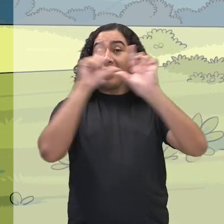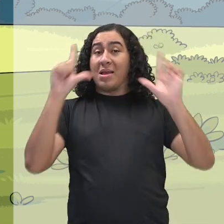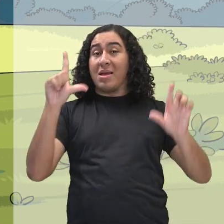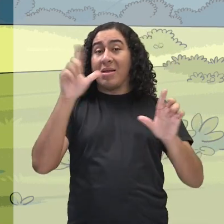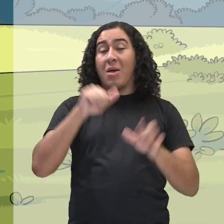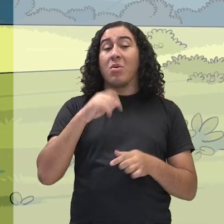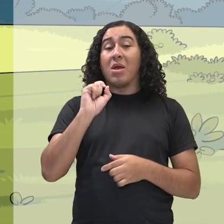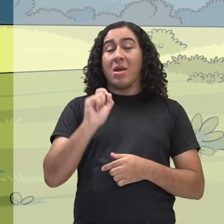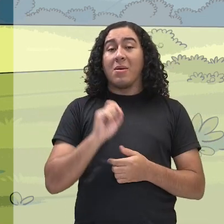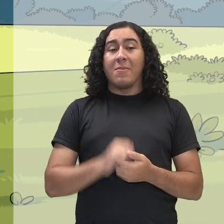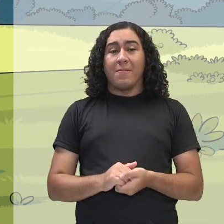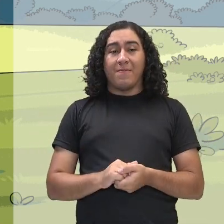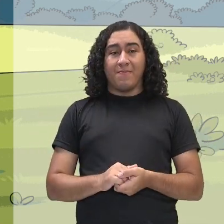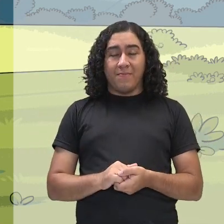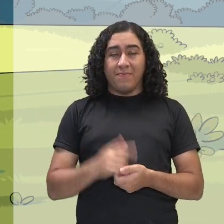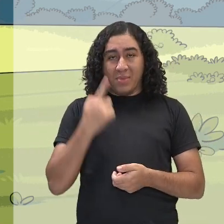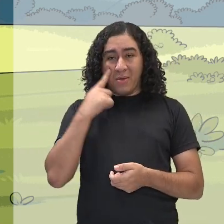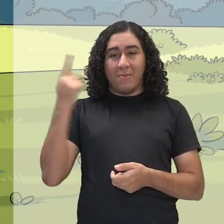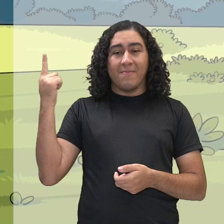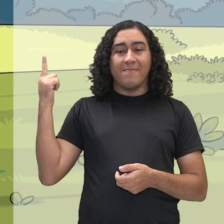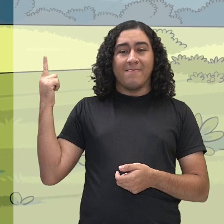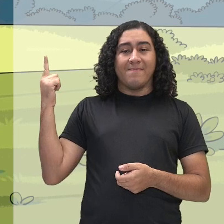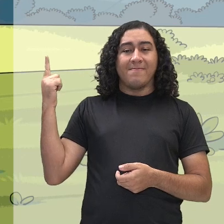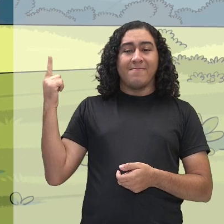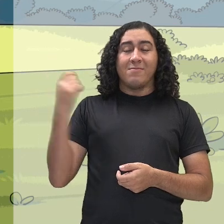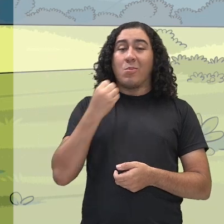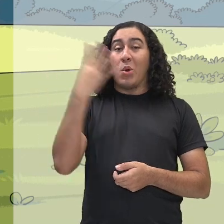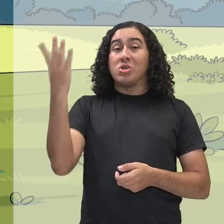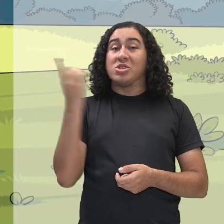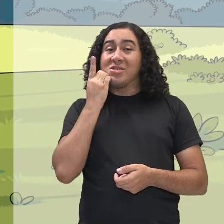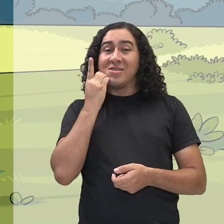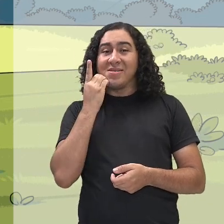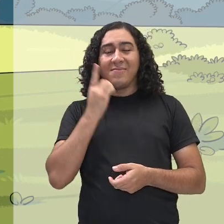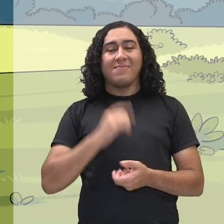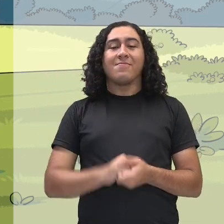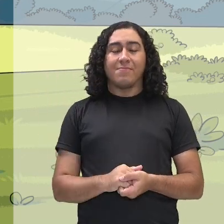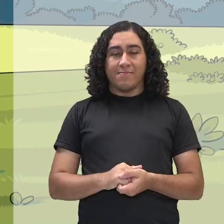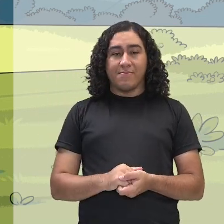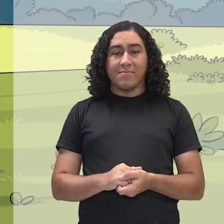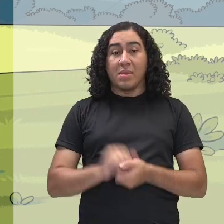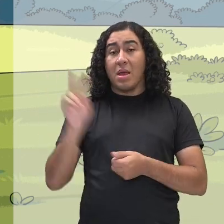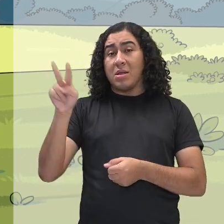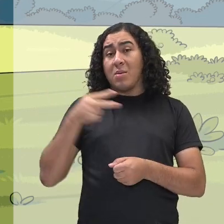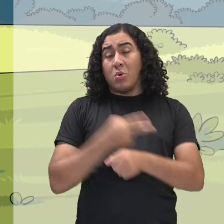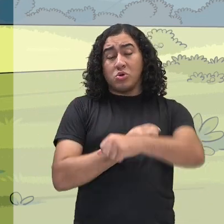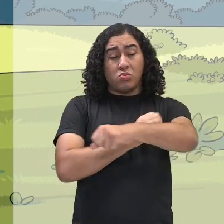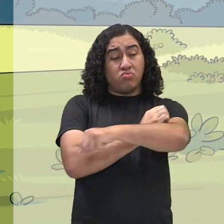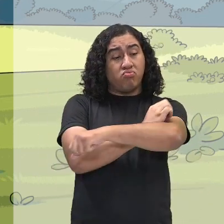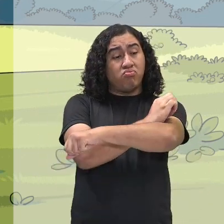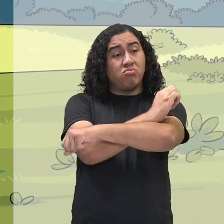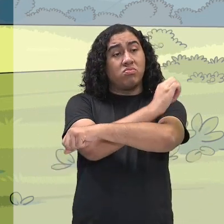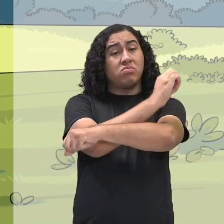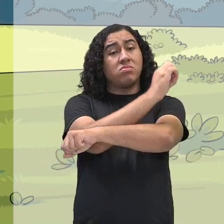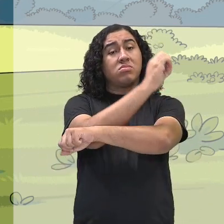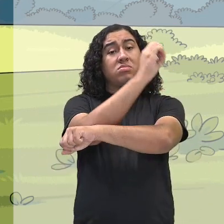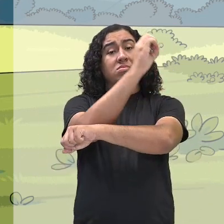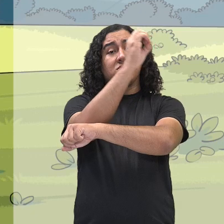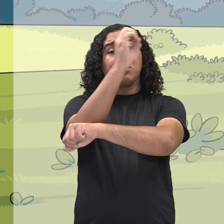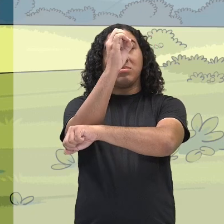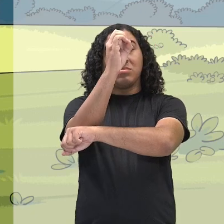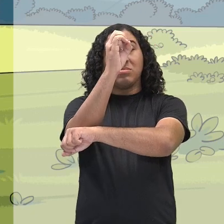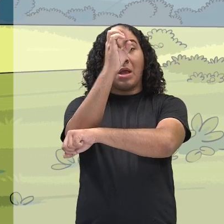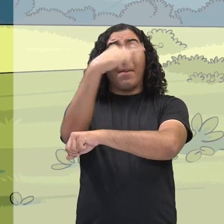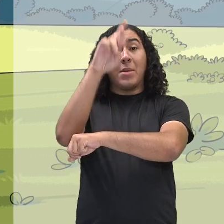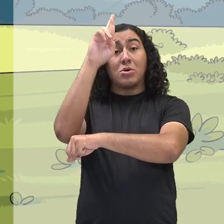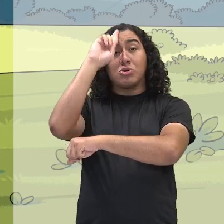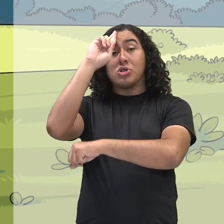good morning. Good morning, bom dia! E aí o sol vai passando, quando chega meio-dia, a